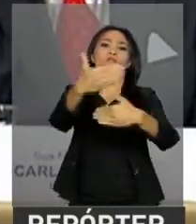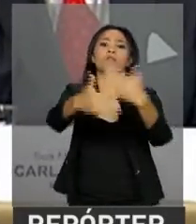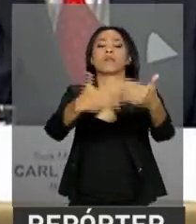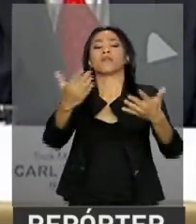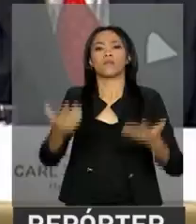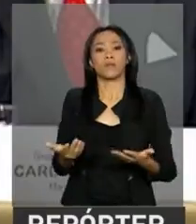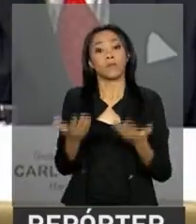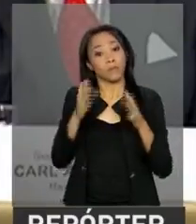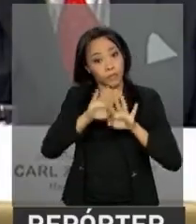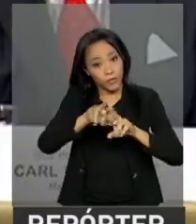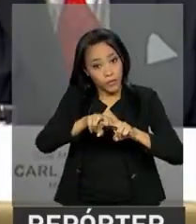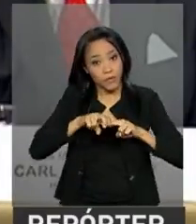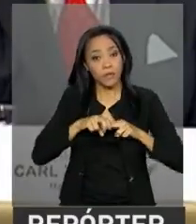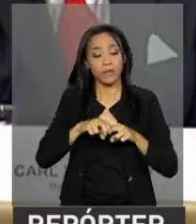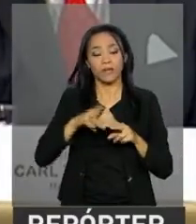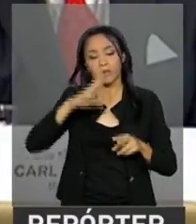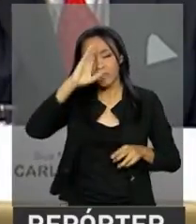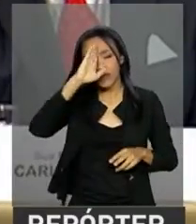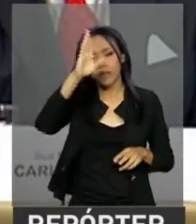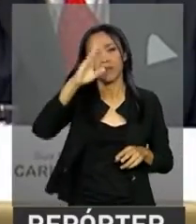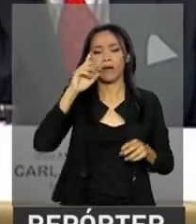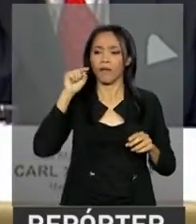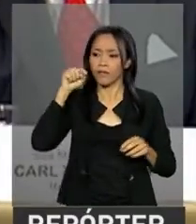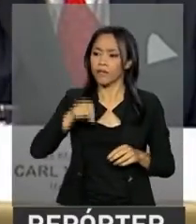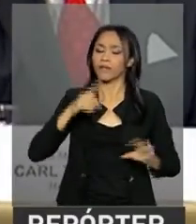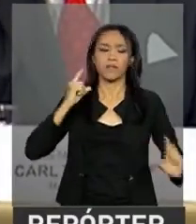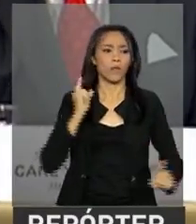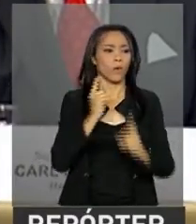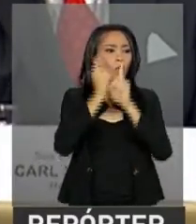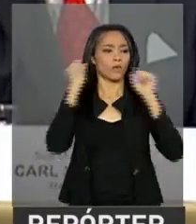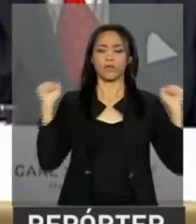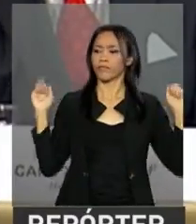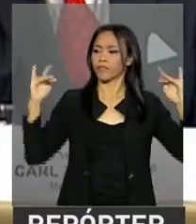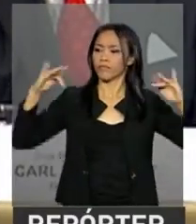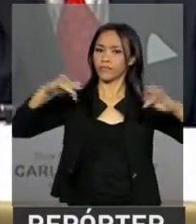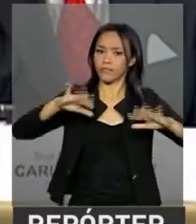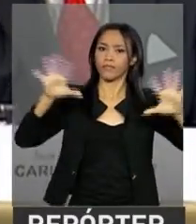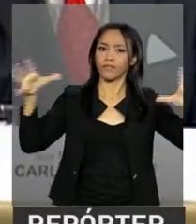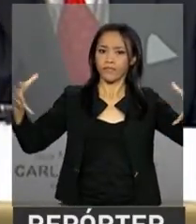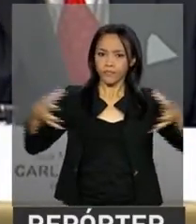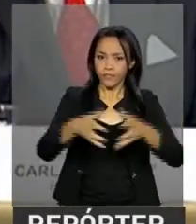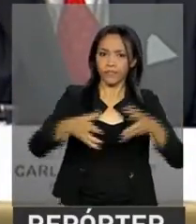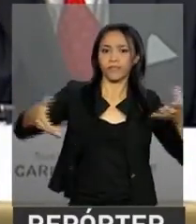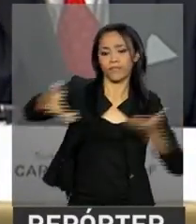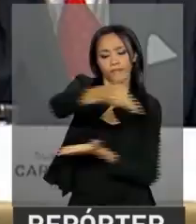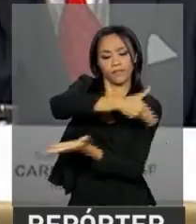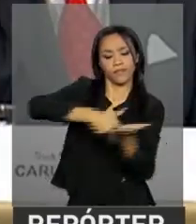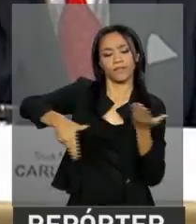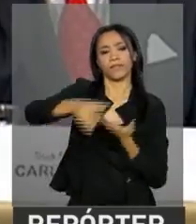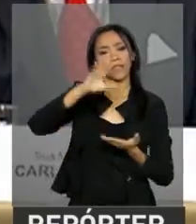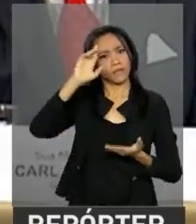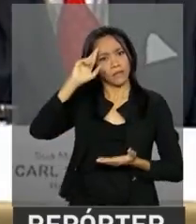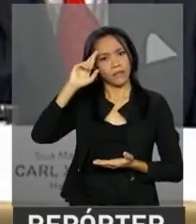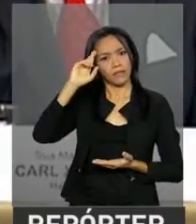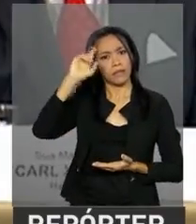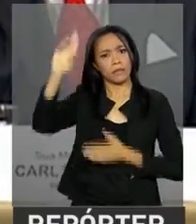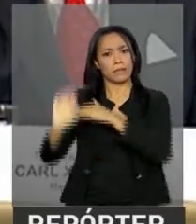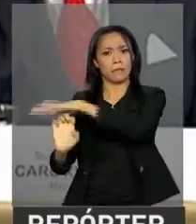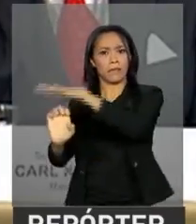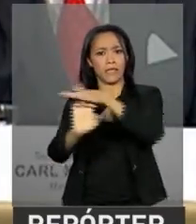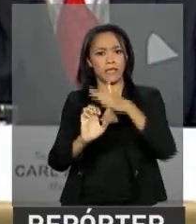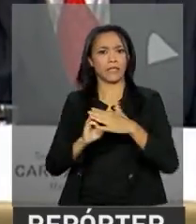a razão fundamental deste encontro desta interação entre empresários brasileiros